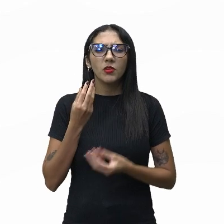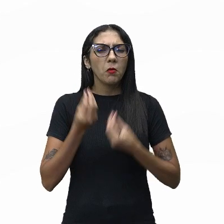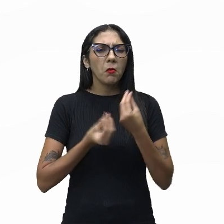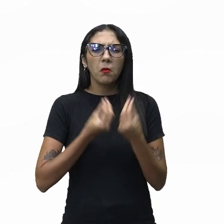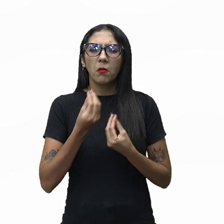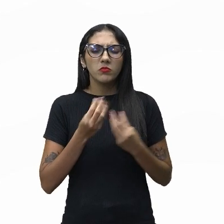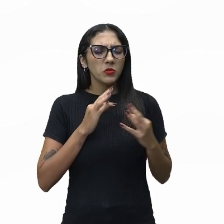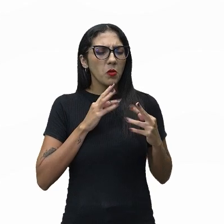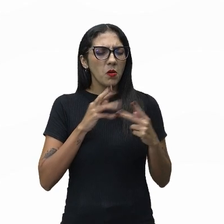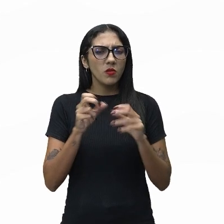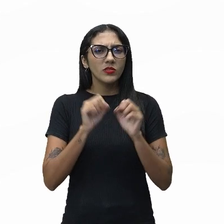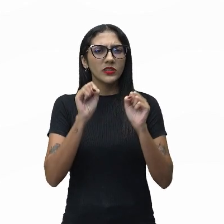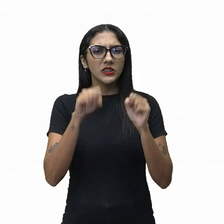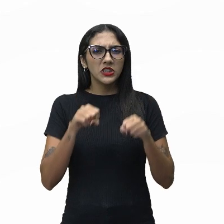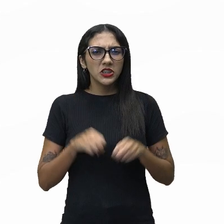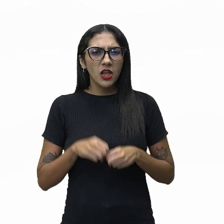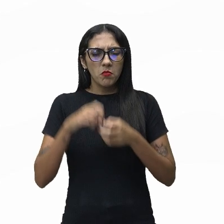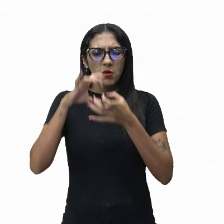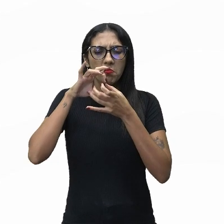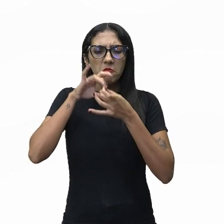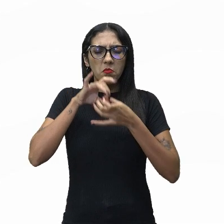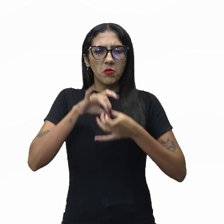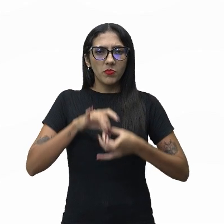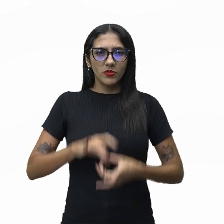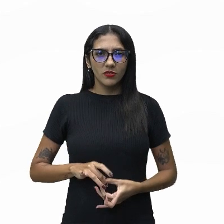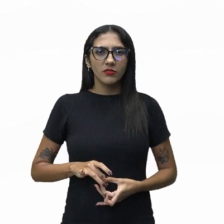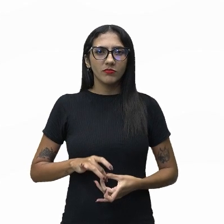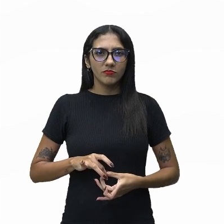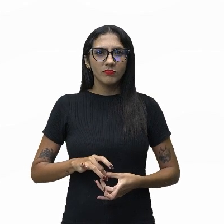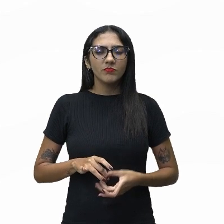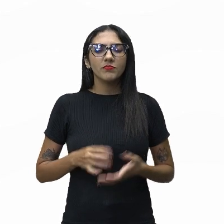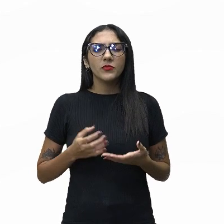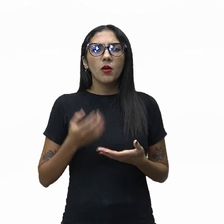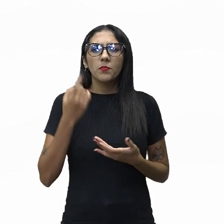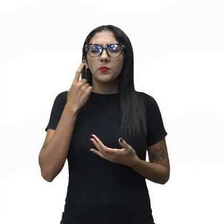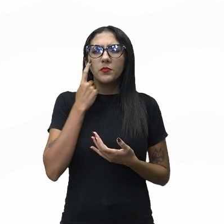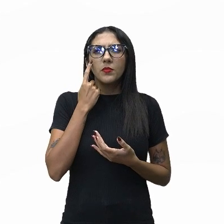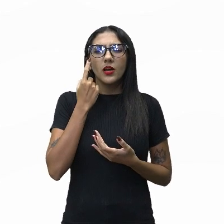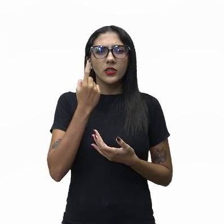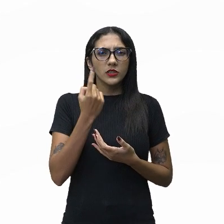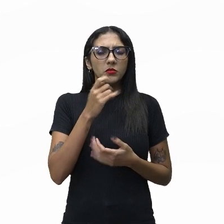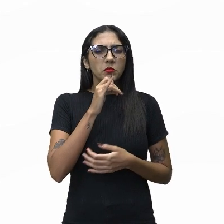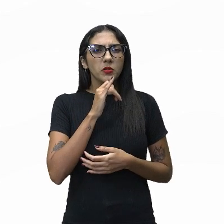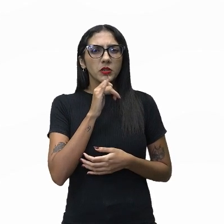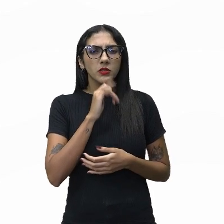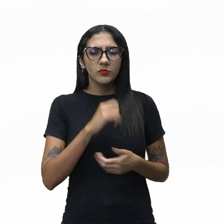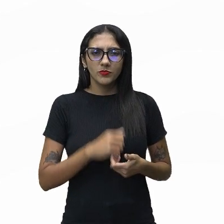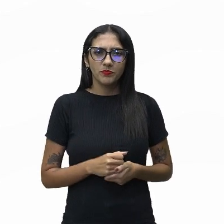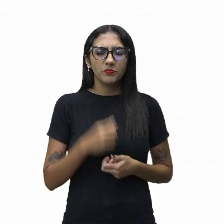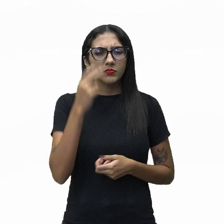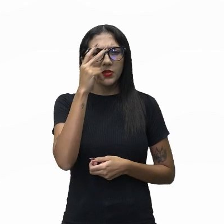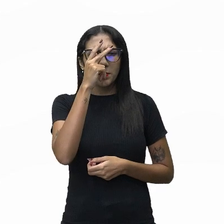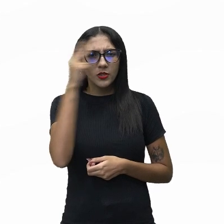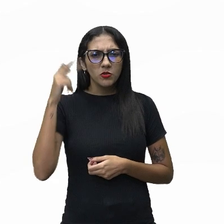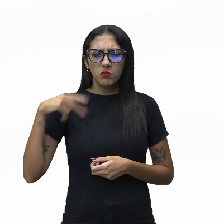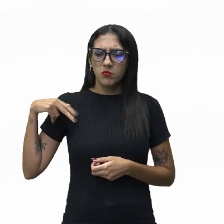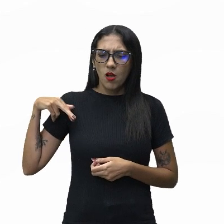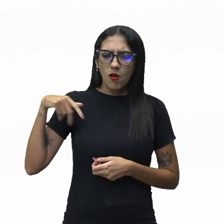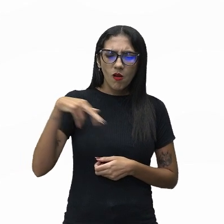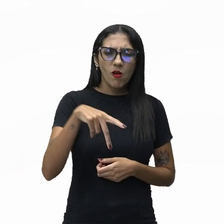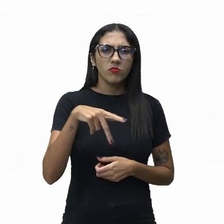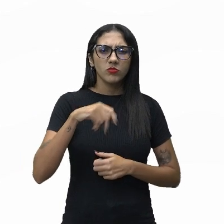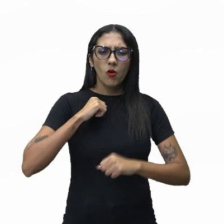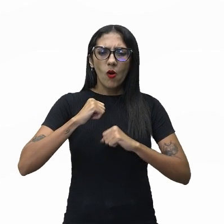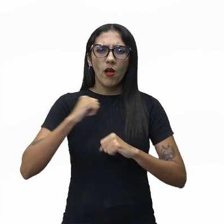esses sistemas se integram, né? Imagina aí que você tem uma pessoa que está correndo, né? Você aí durante a sua